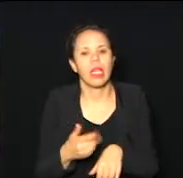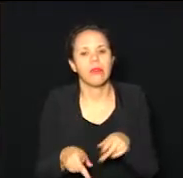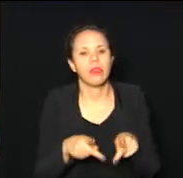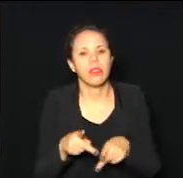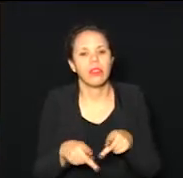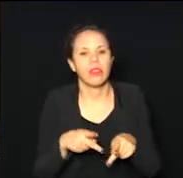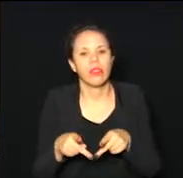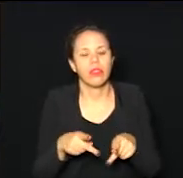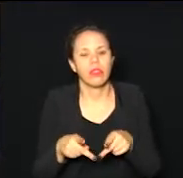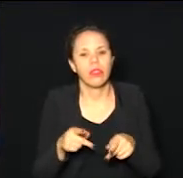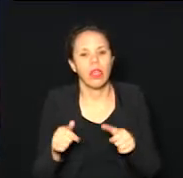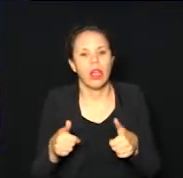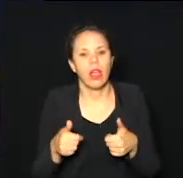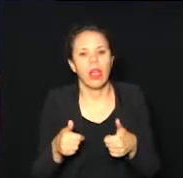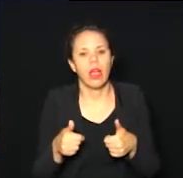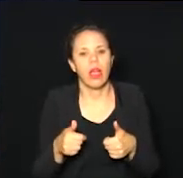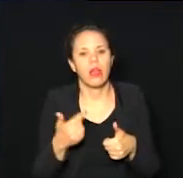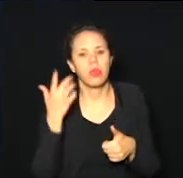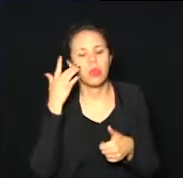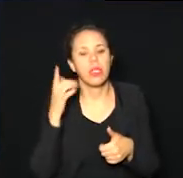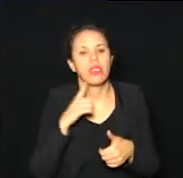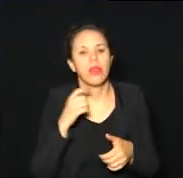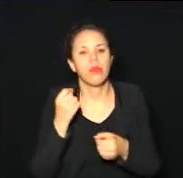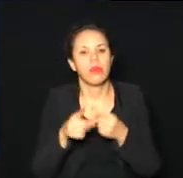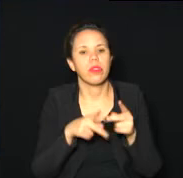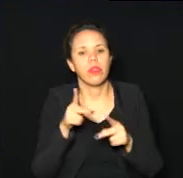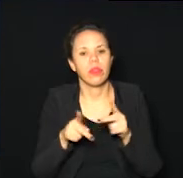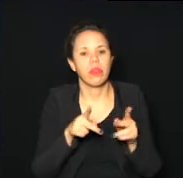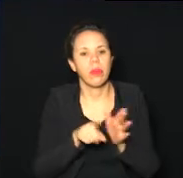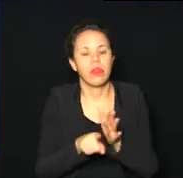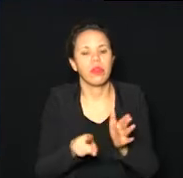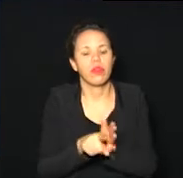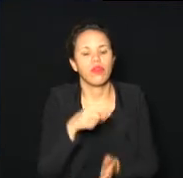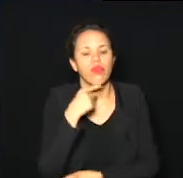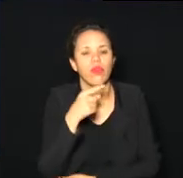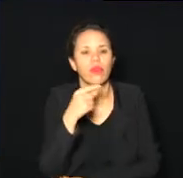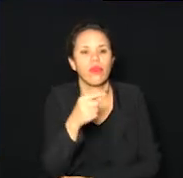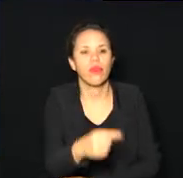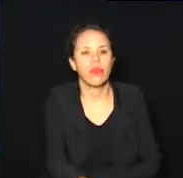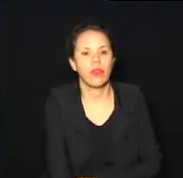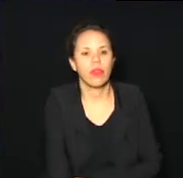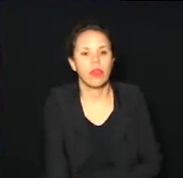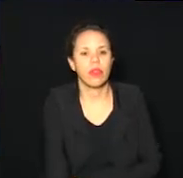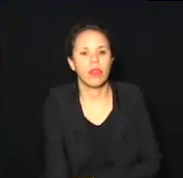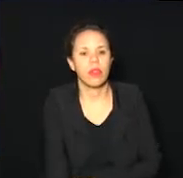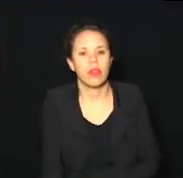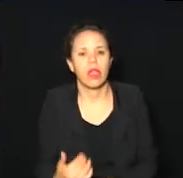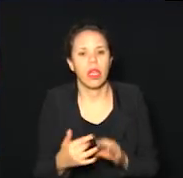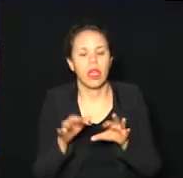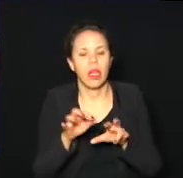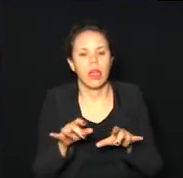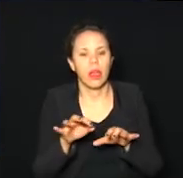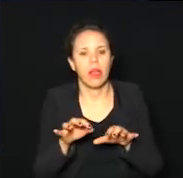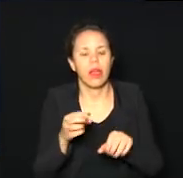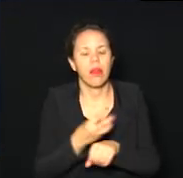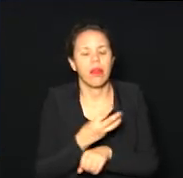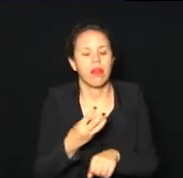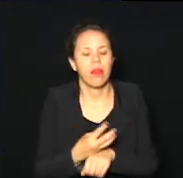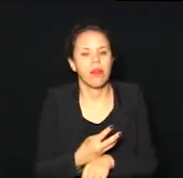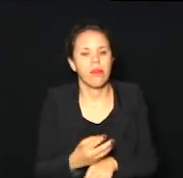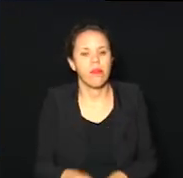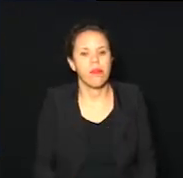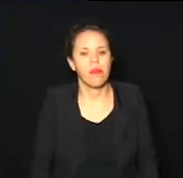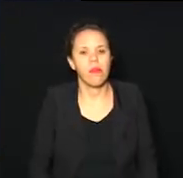e para o cerimonial. Não sei se teve alguma interação do público pelo e-mail e pelo